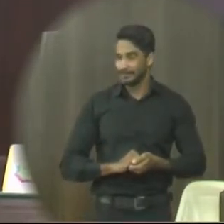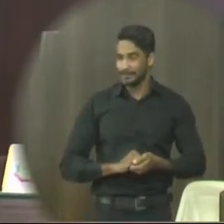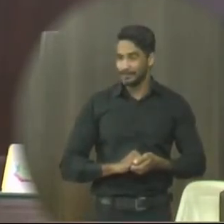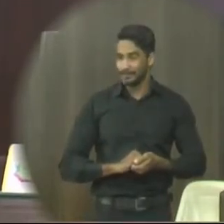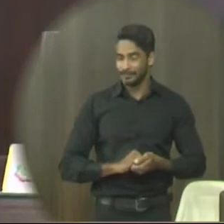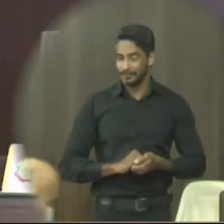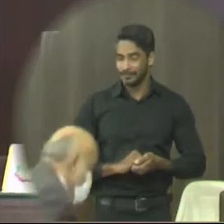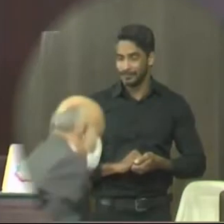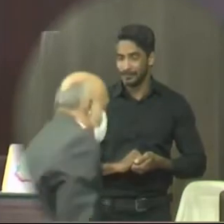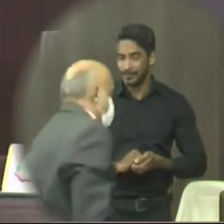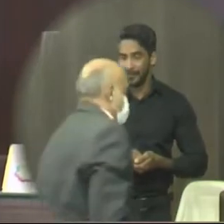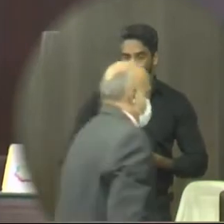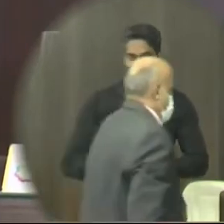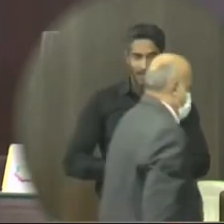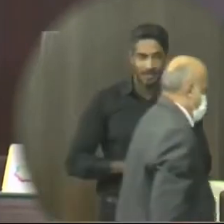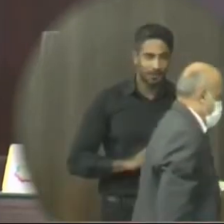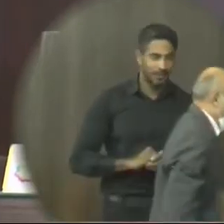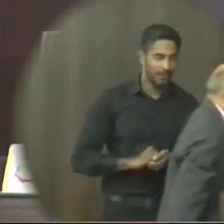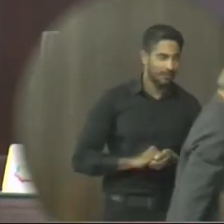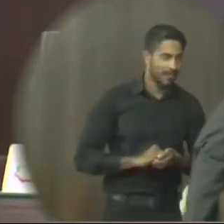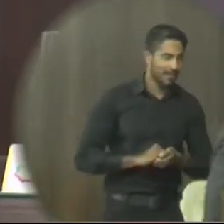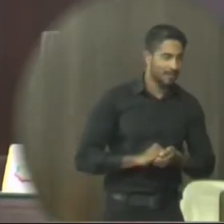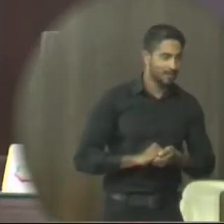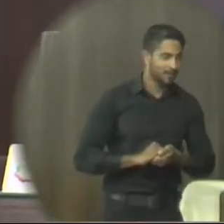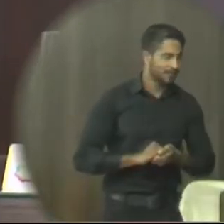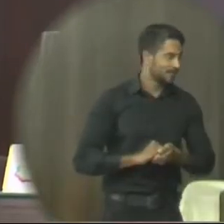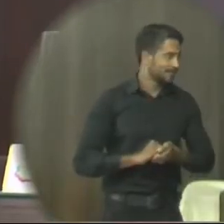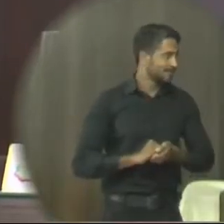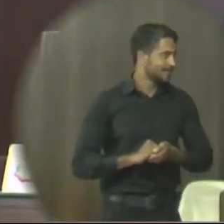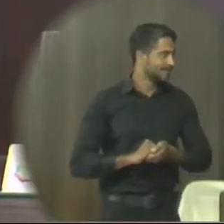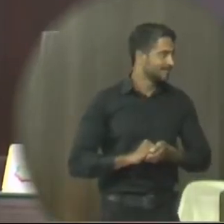qualquer atividade da prefeitura ou câmara realizada com